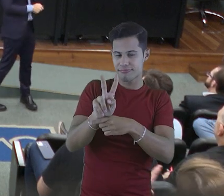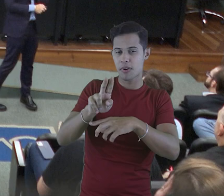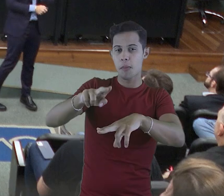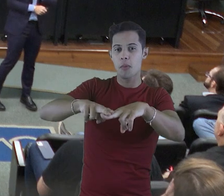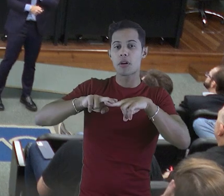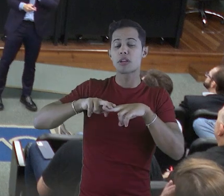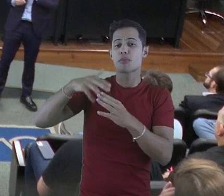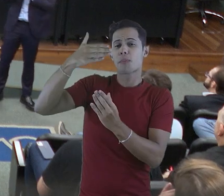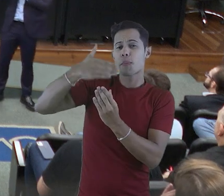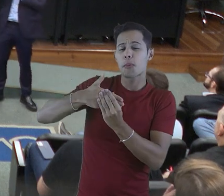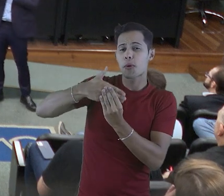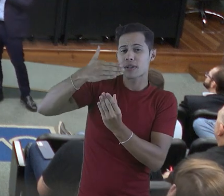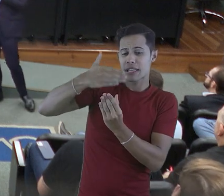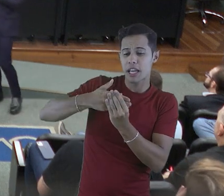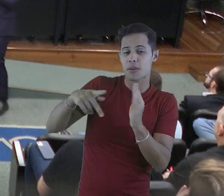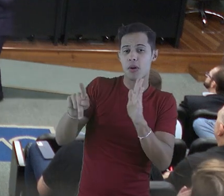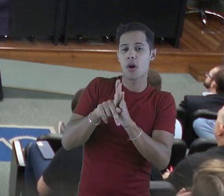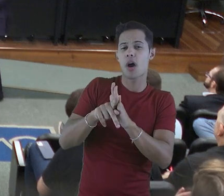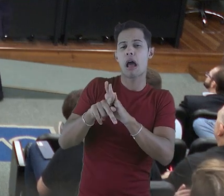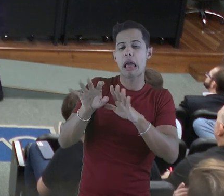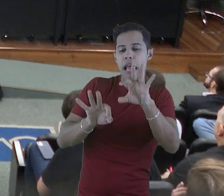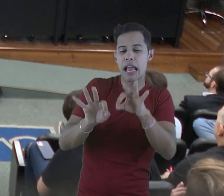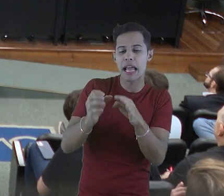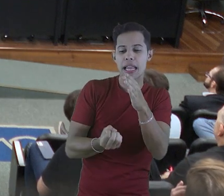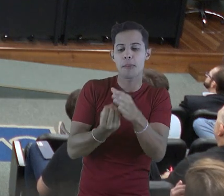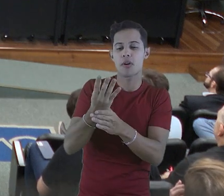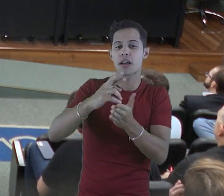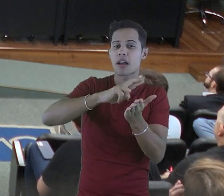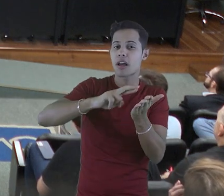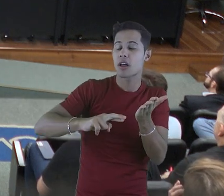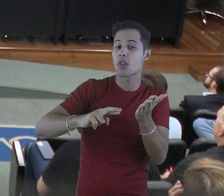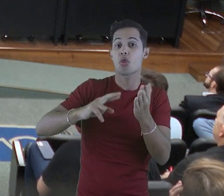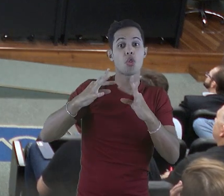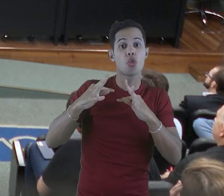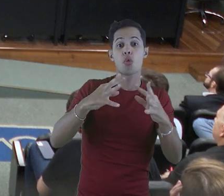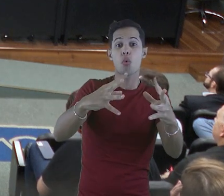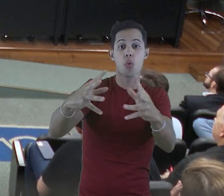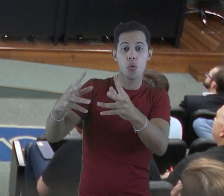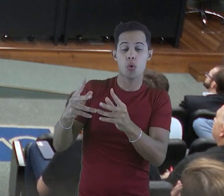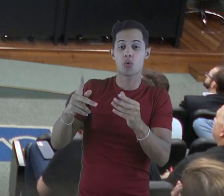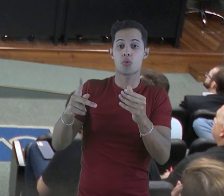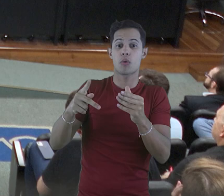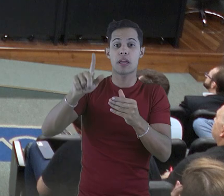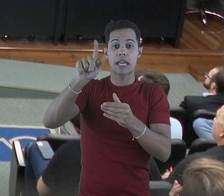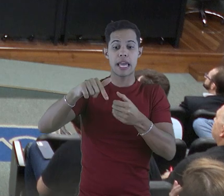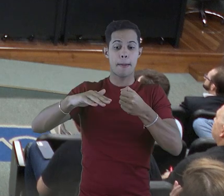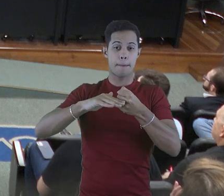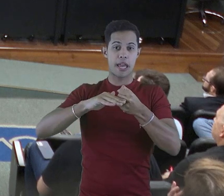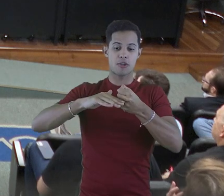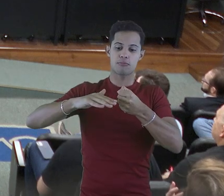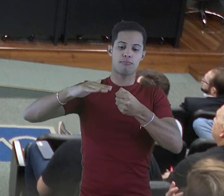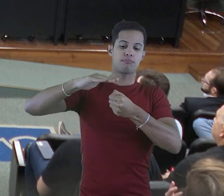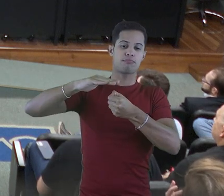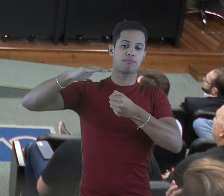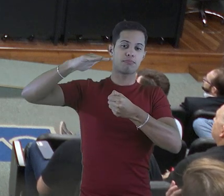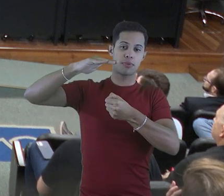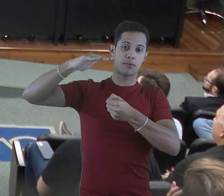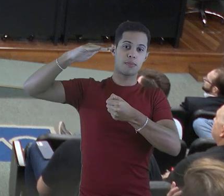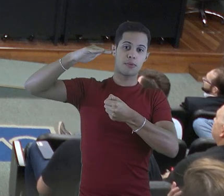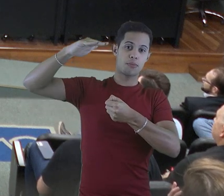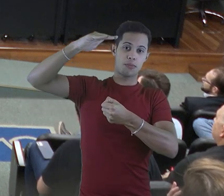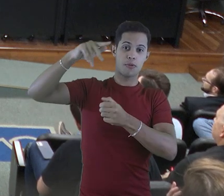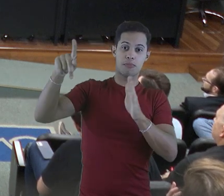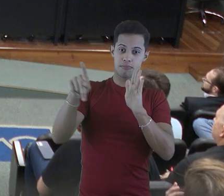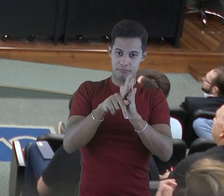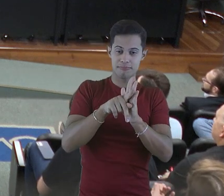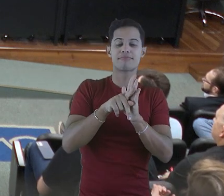todos aqueles que estiverem acima do apetite médio altos e extremos já elabora o relatório já tem na mão